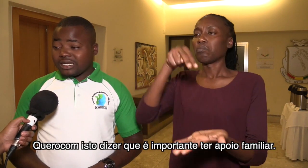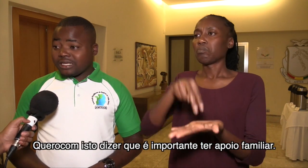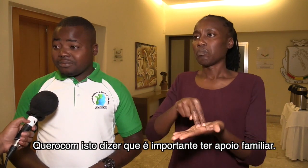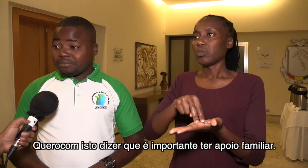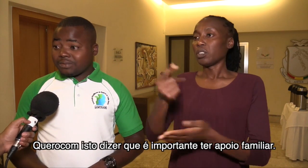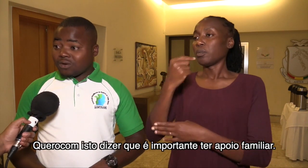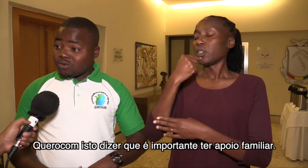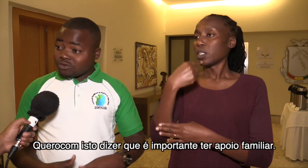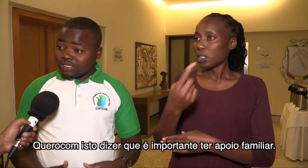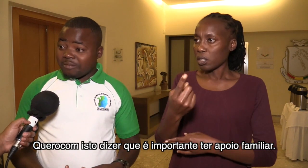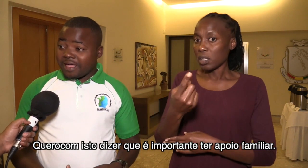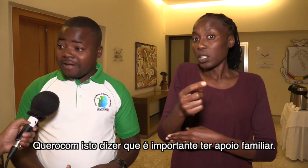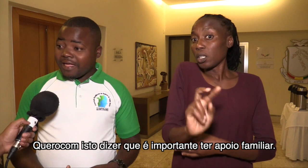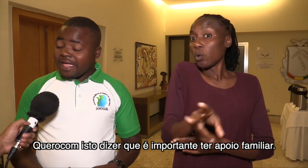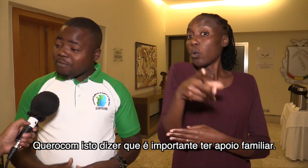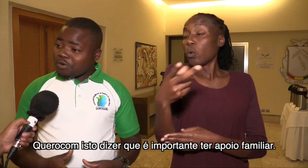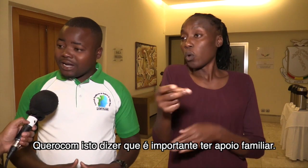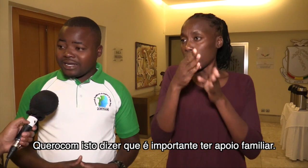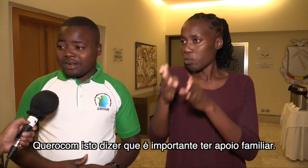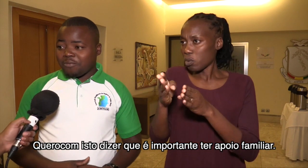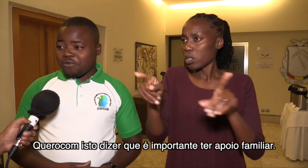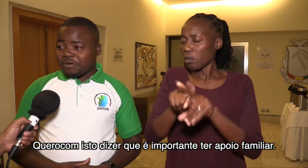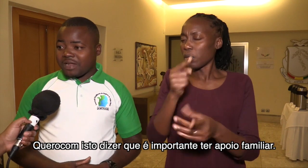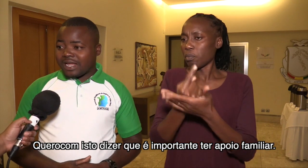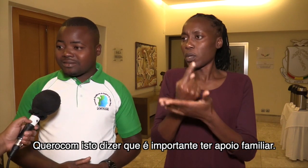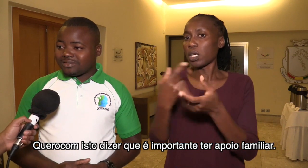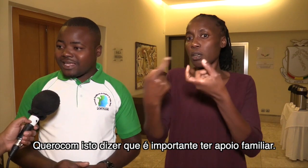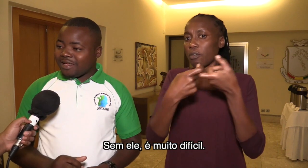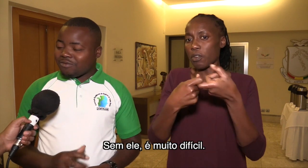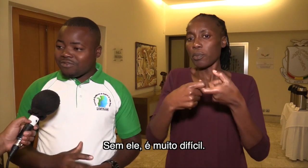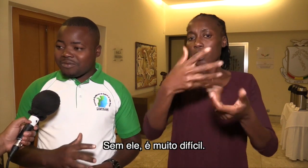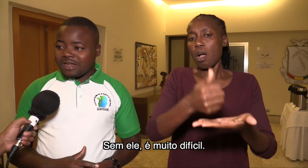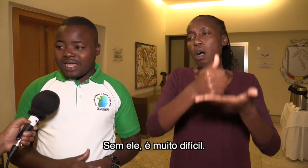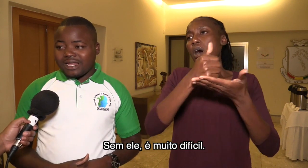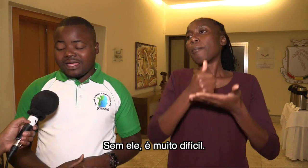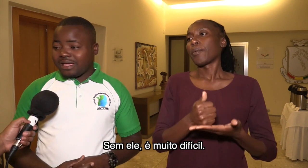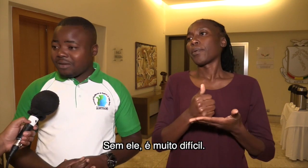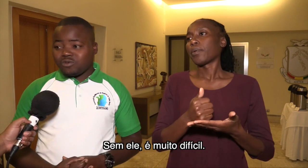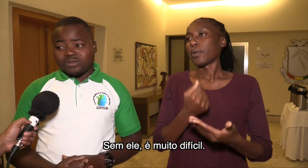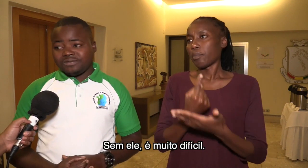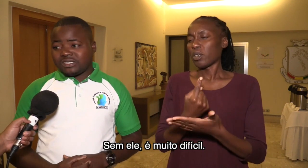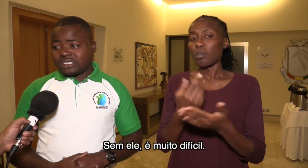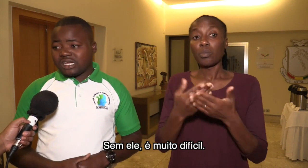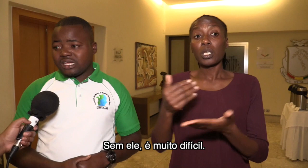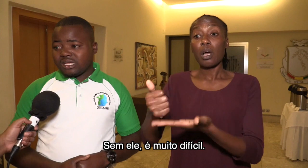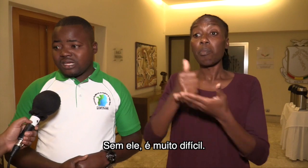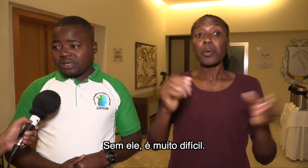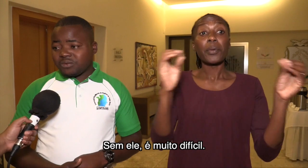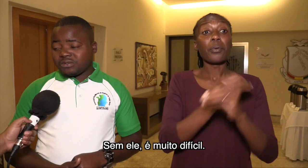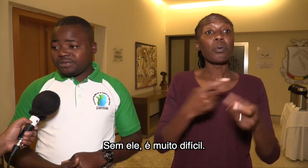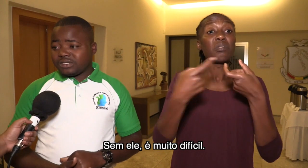para dizer que, para outros também, é importante ter apoio familiar. Sem apoio familiar é muito difícil,